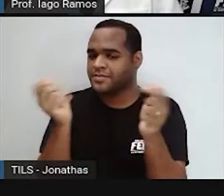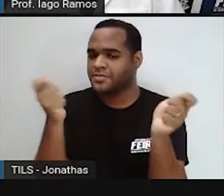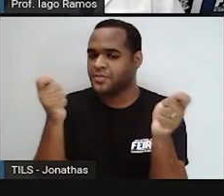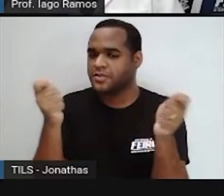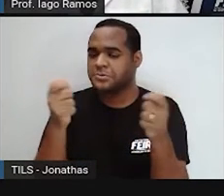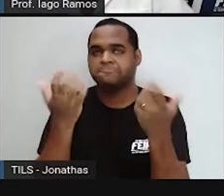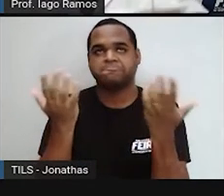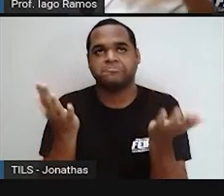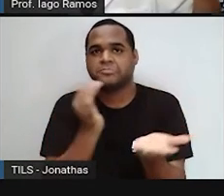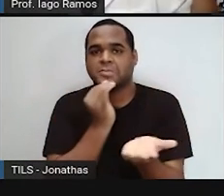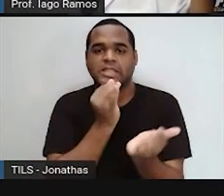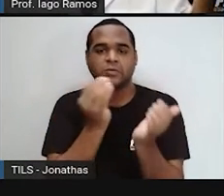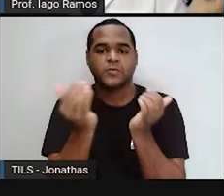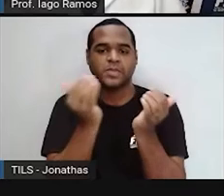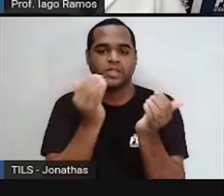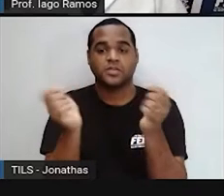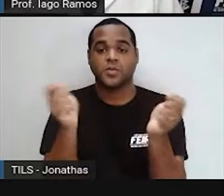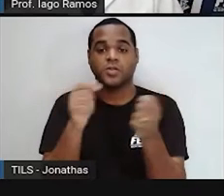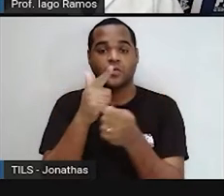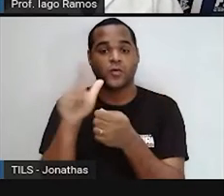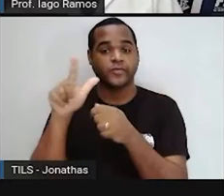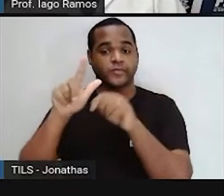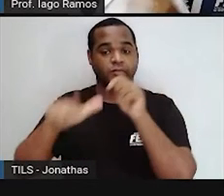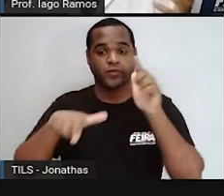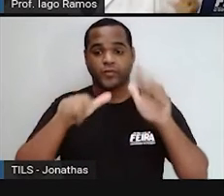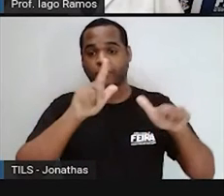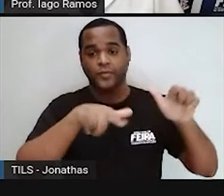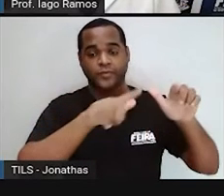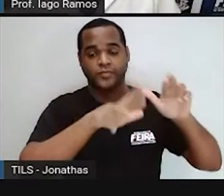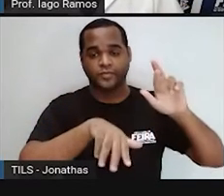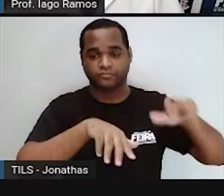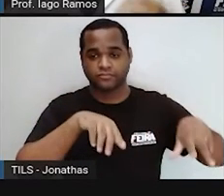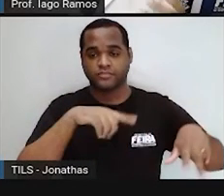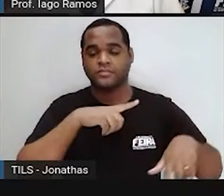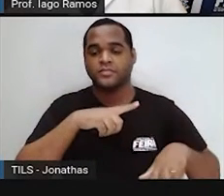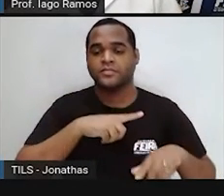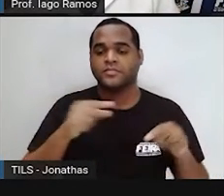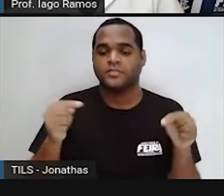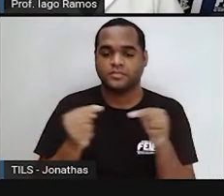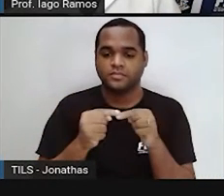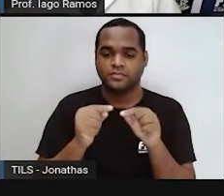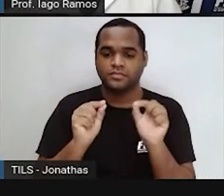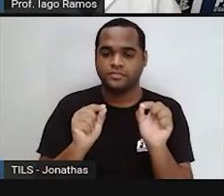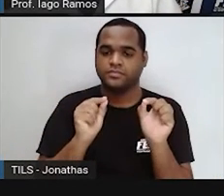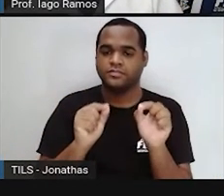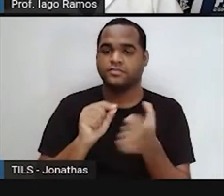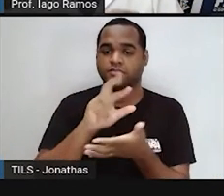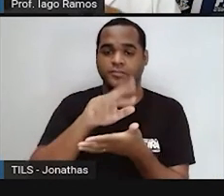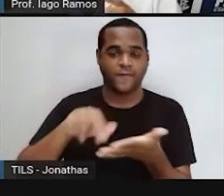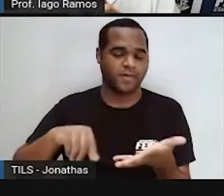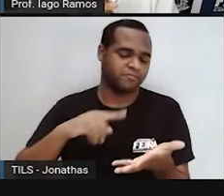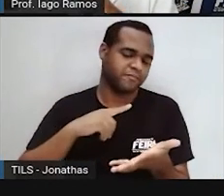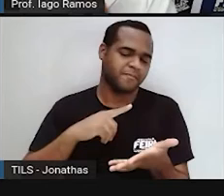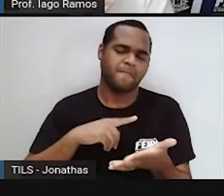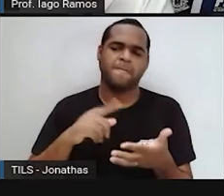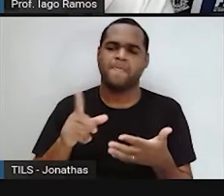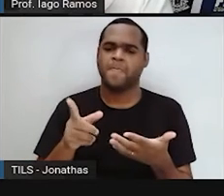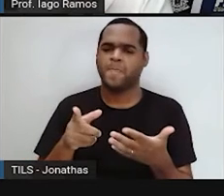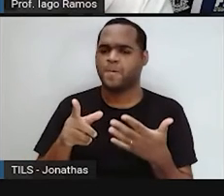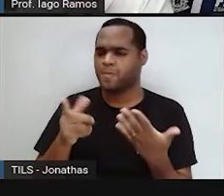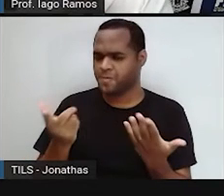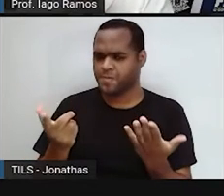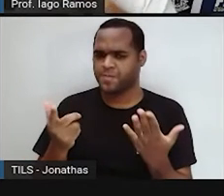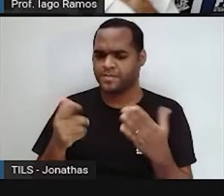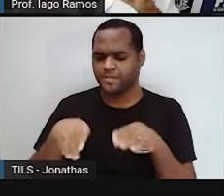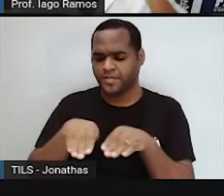por exemplo existe pirâmide de tudo quanto é tipo né tudo quanto é formato por exemplo se a base